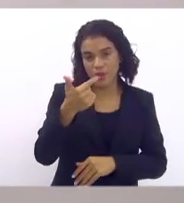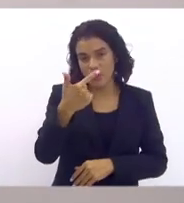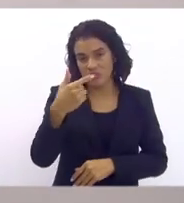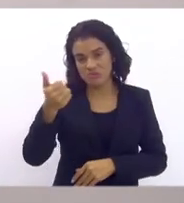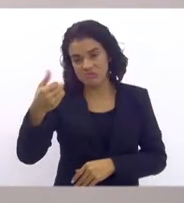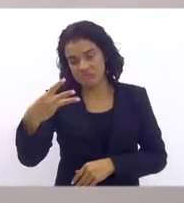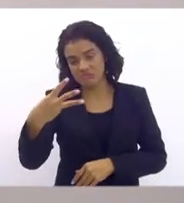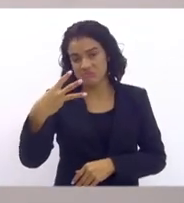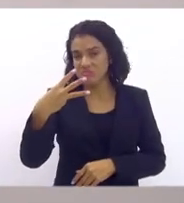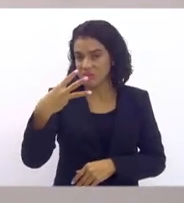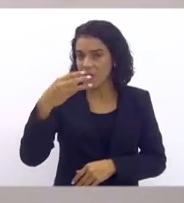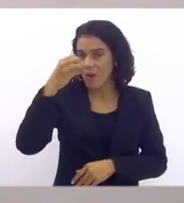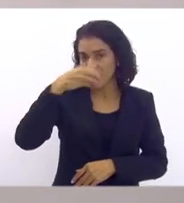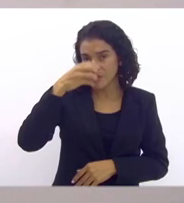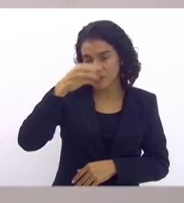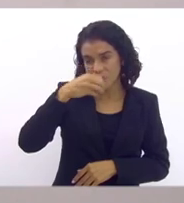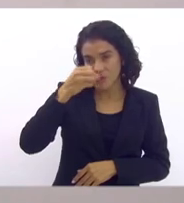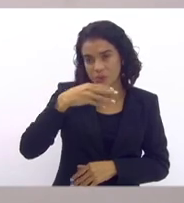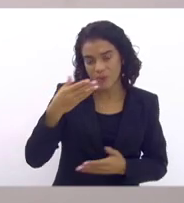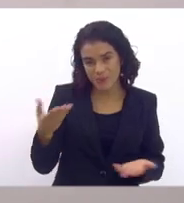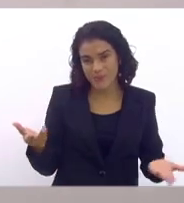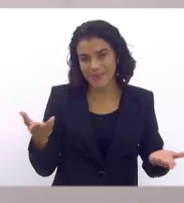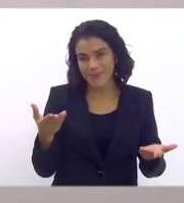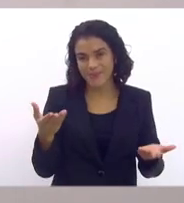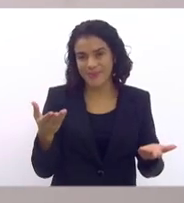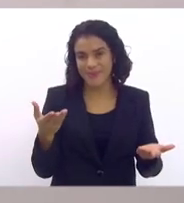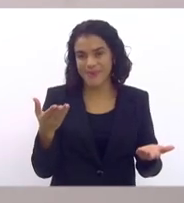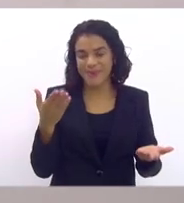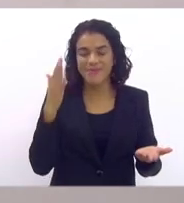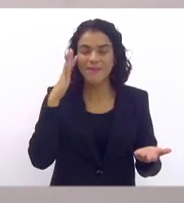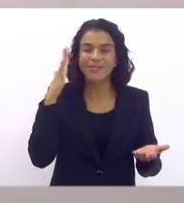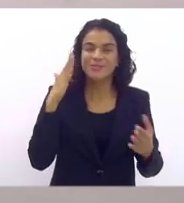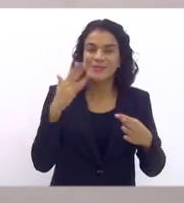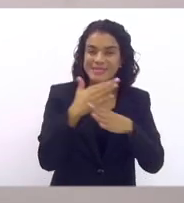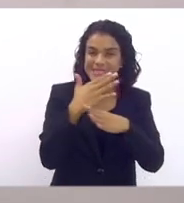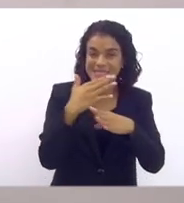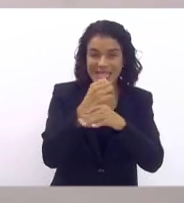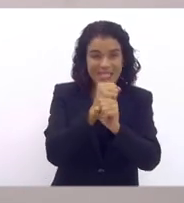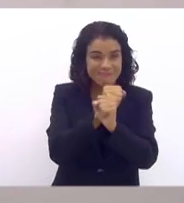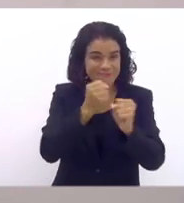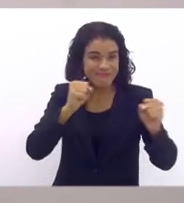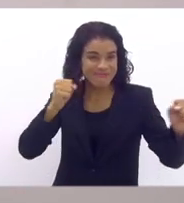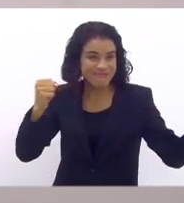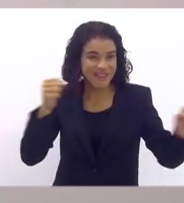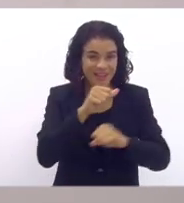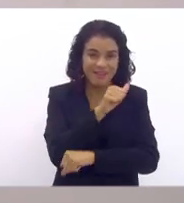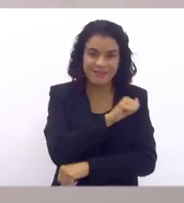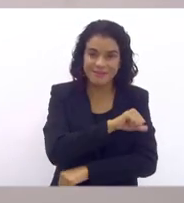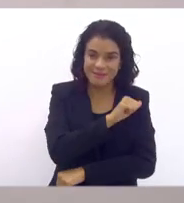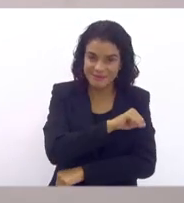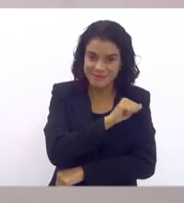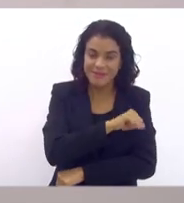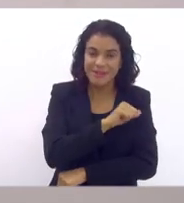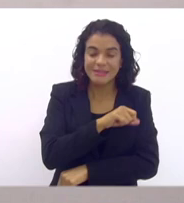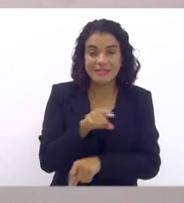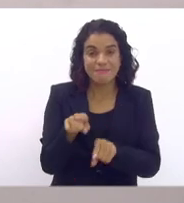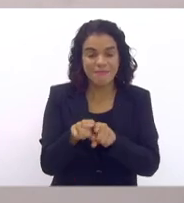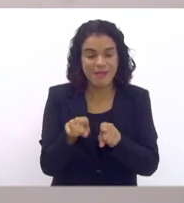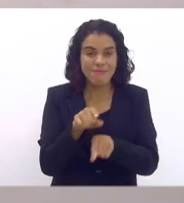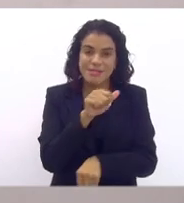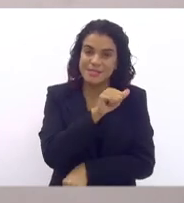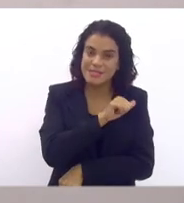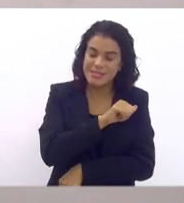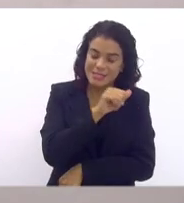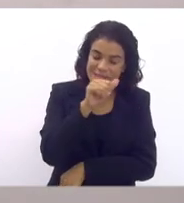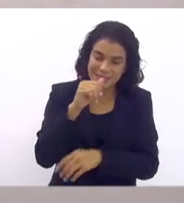umum verdadeiro absurdo você imaginar uma cidade uma megalópole Como o Rio de Janeiro uma cidade da importância do